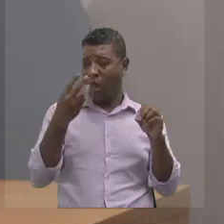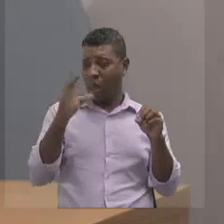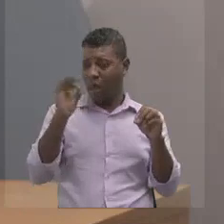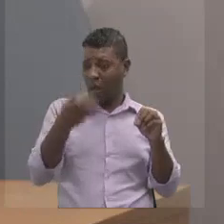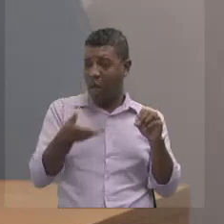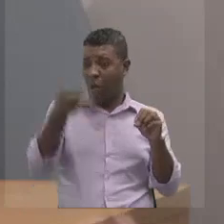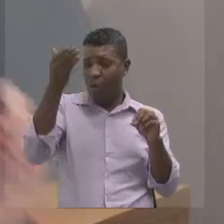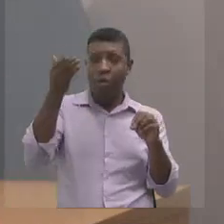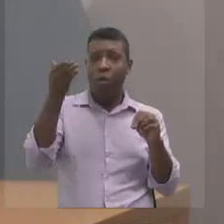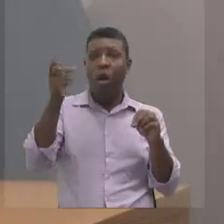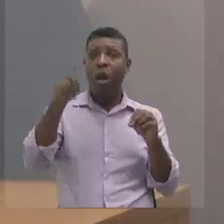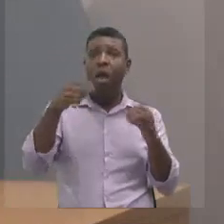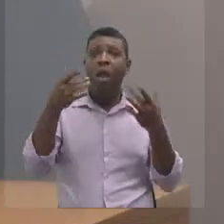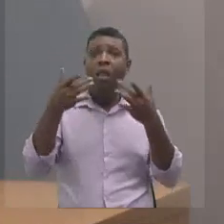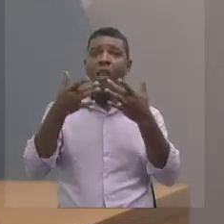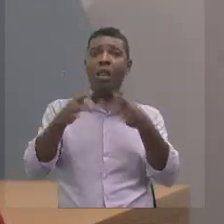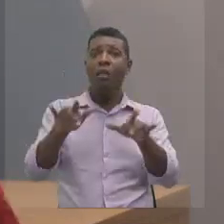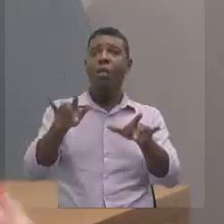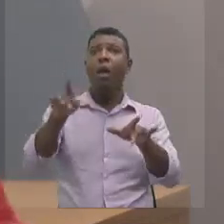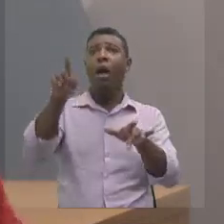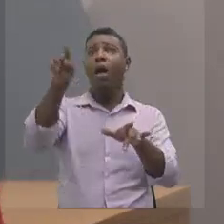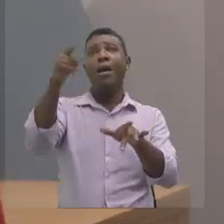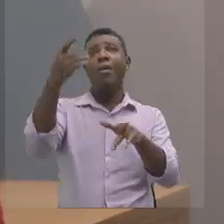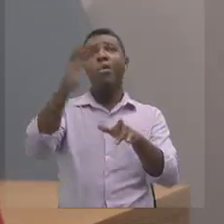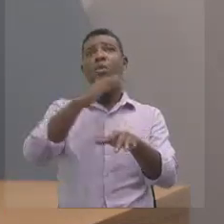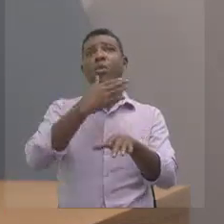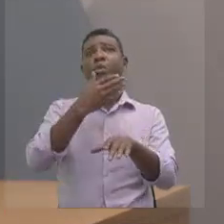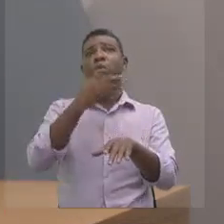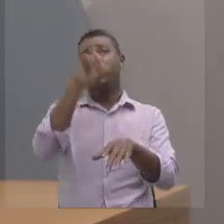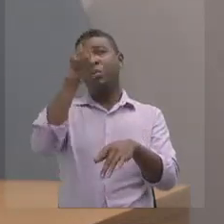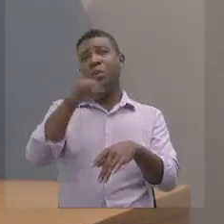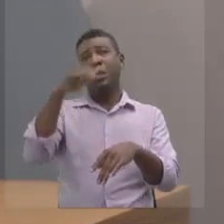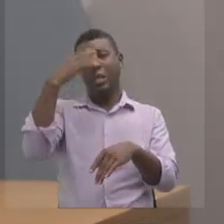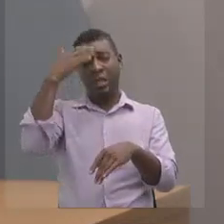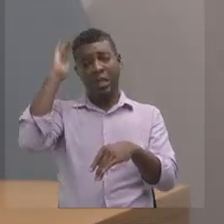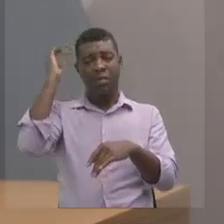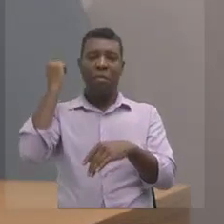é a minha pergunta